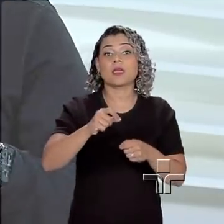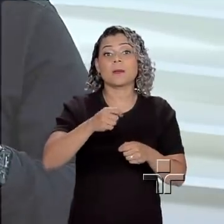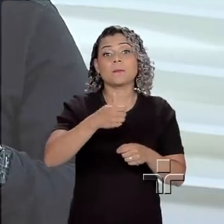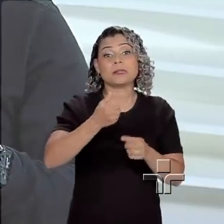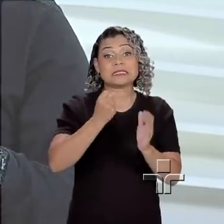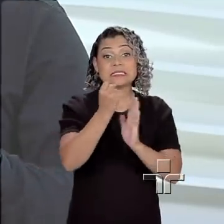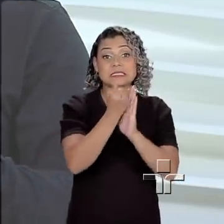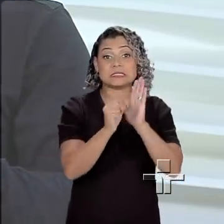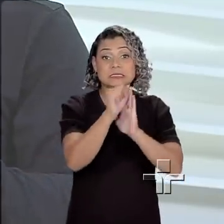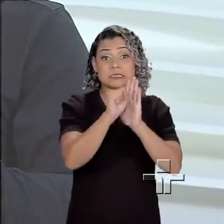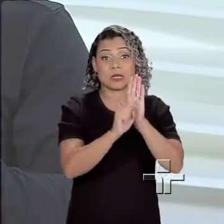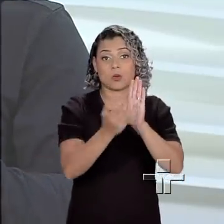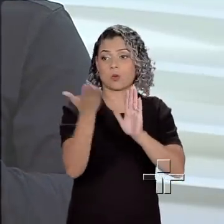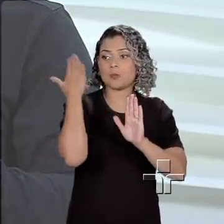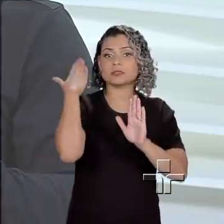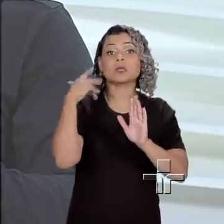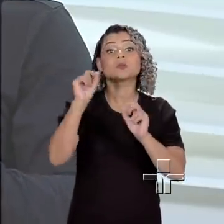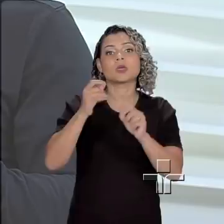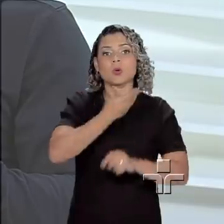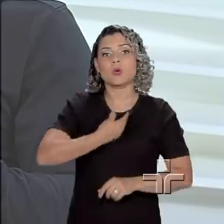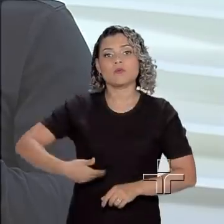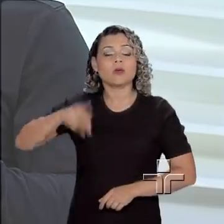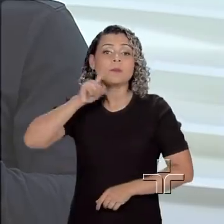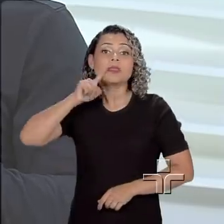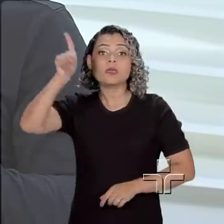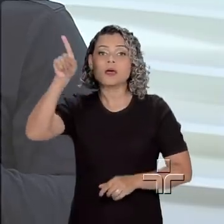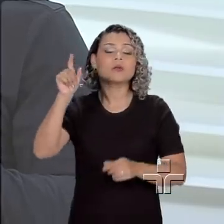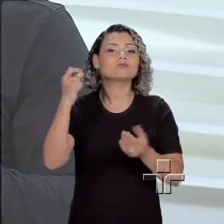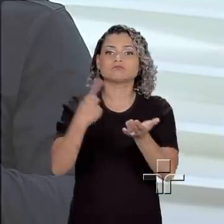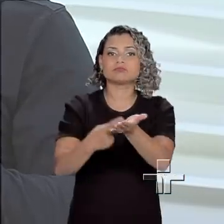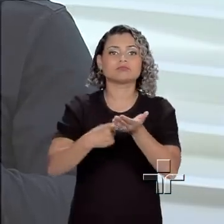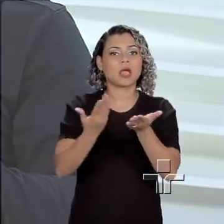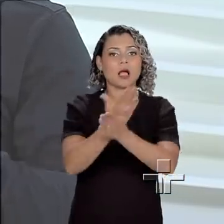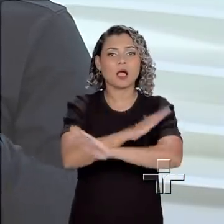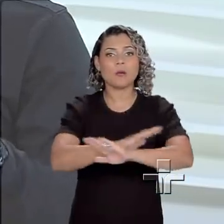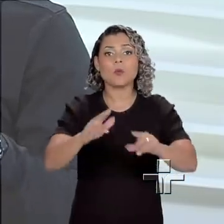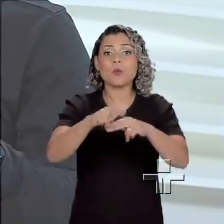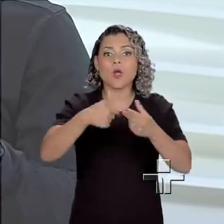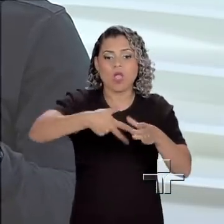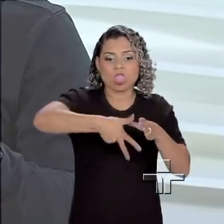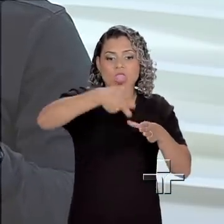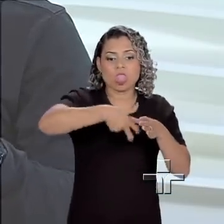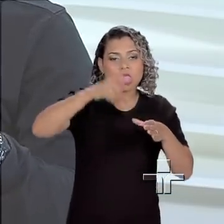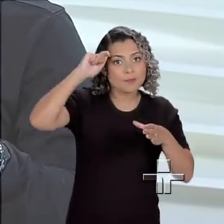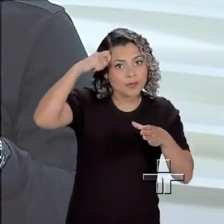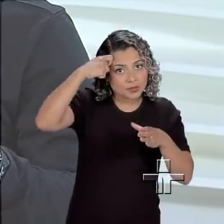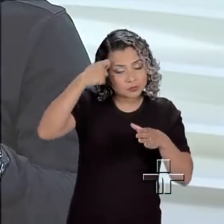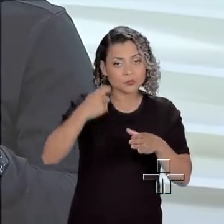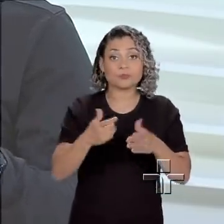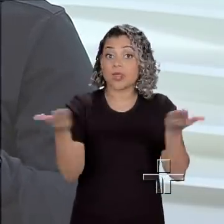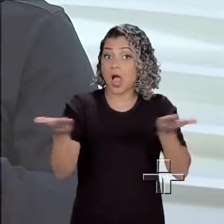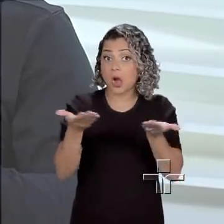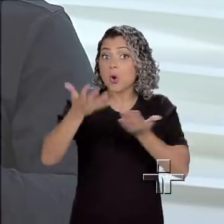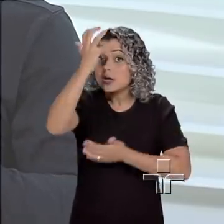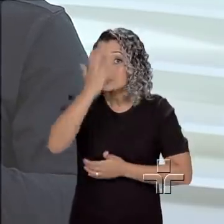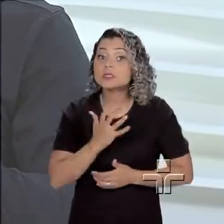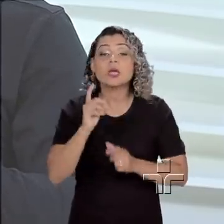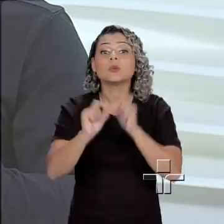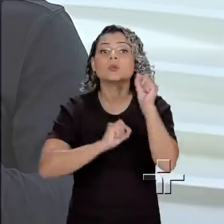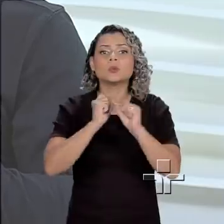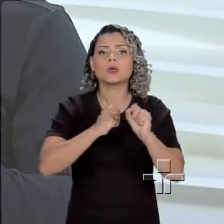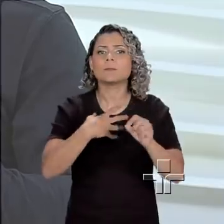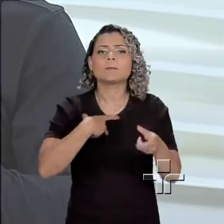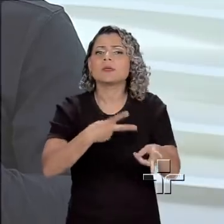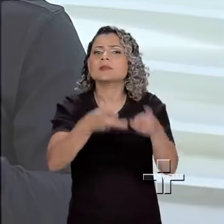século passado pelo governo americano. E eu acho que a questão que a gente tem que enfrentar agora, muito seriamente, é o